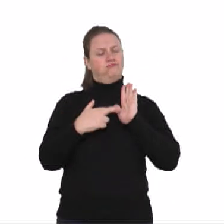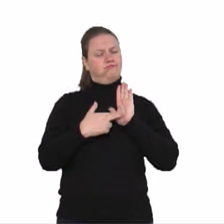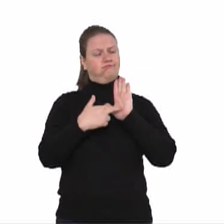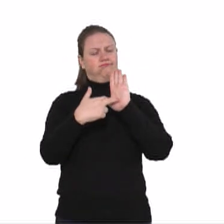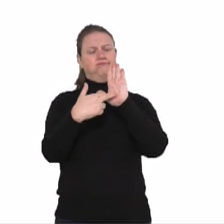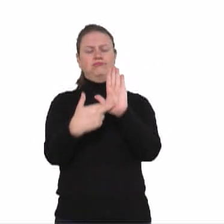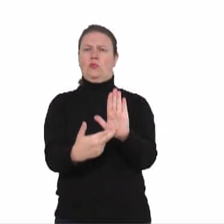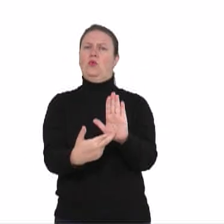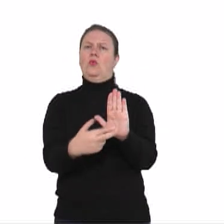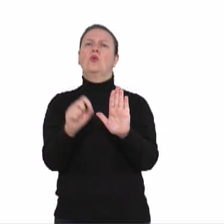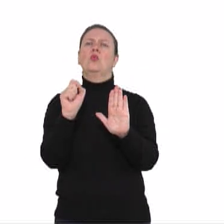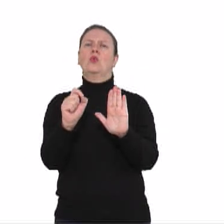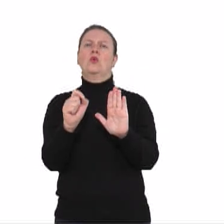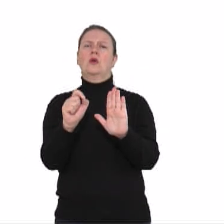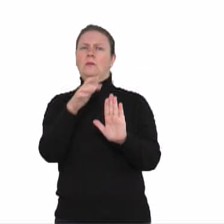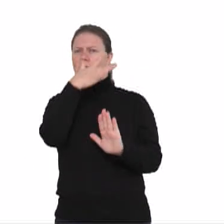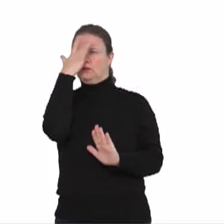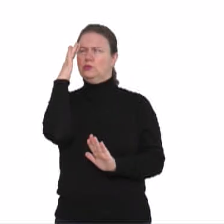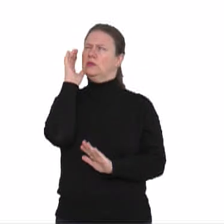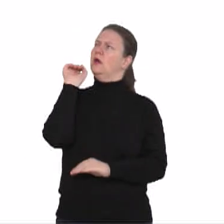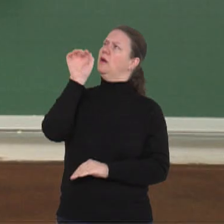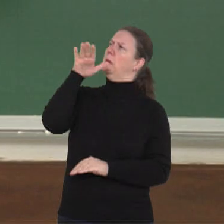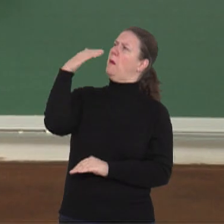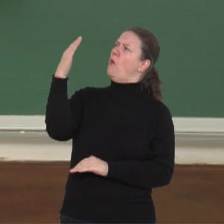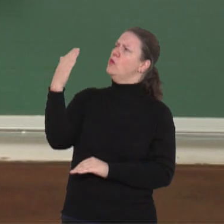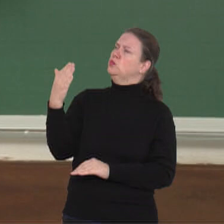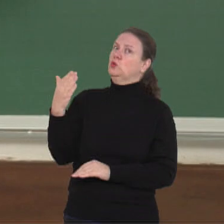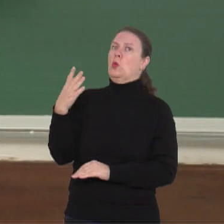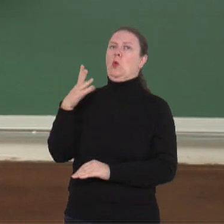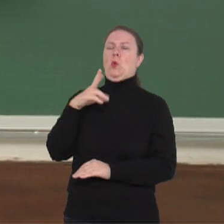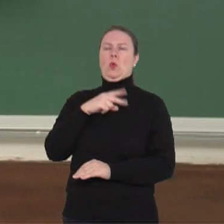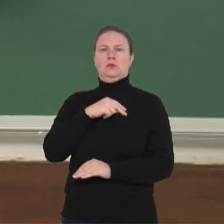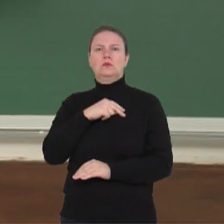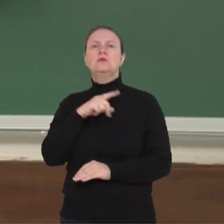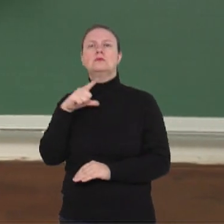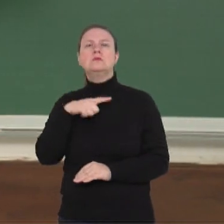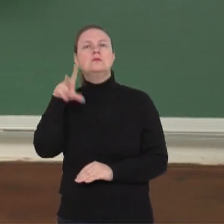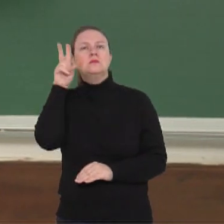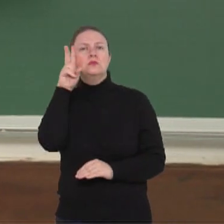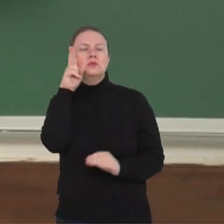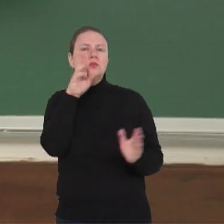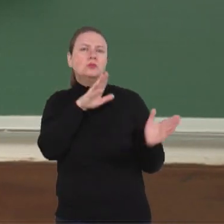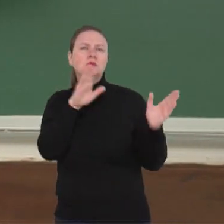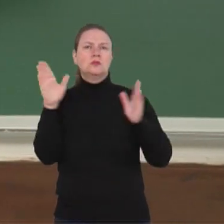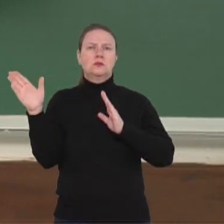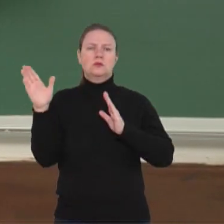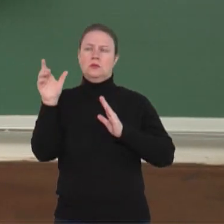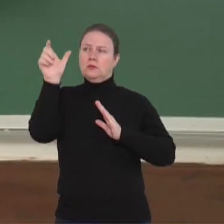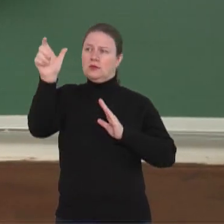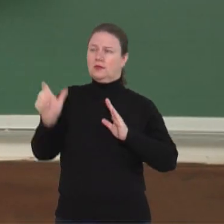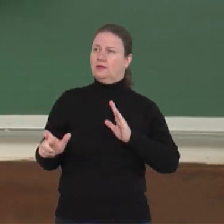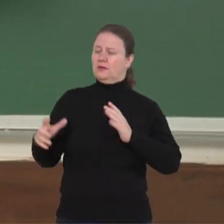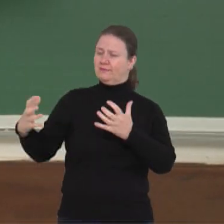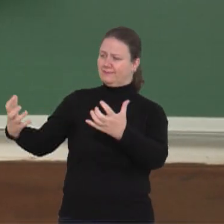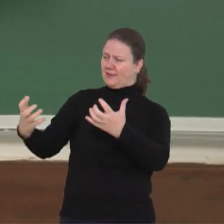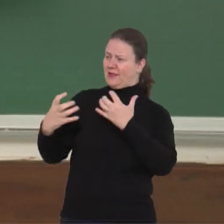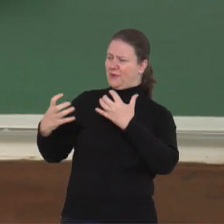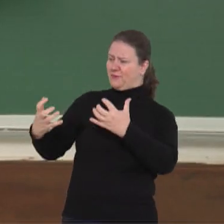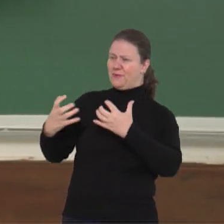ídolos? Quem são? Não é? Na nossa história, sempre tem pessoas que marcam a gente, né? Que